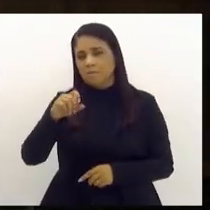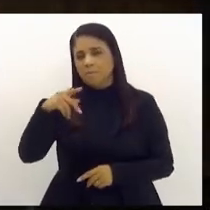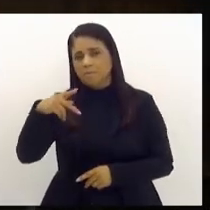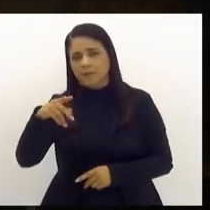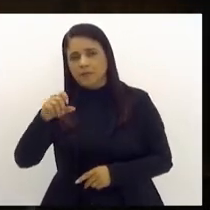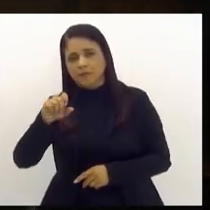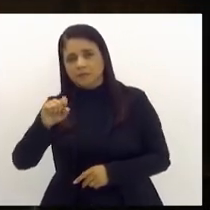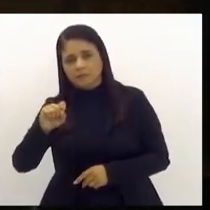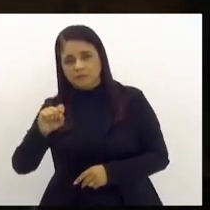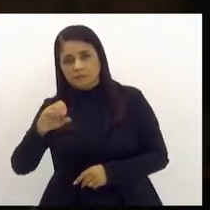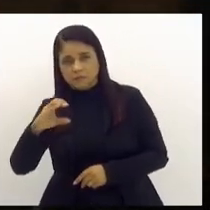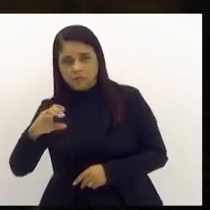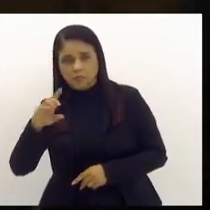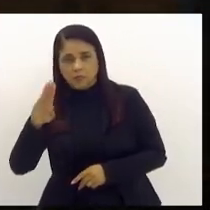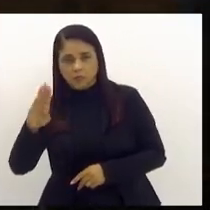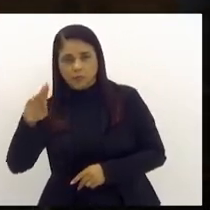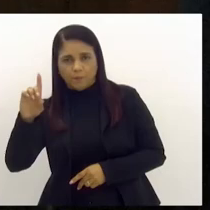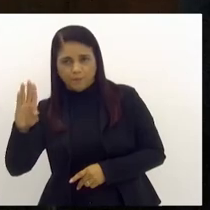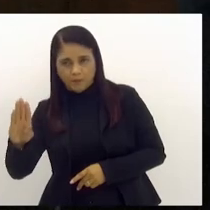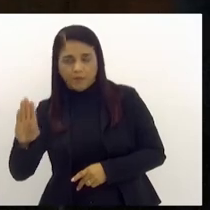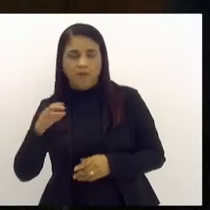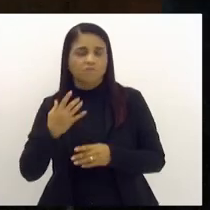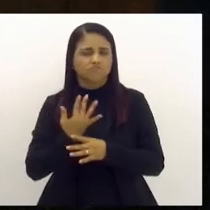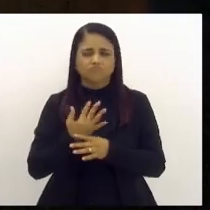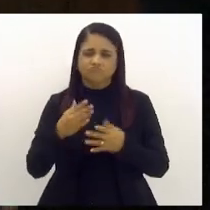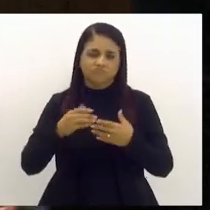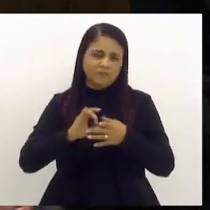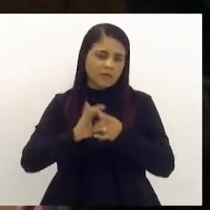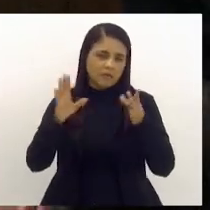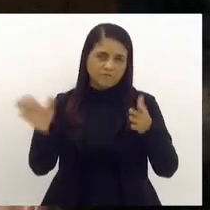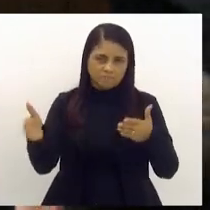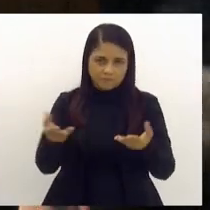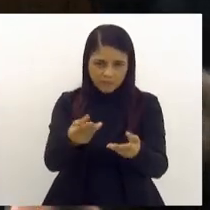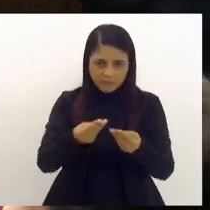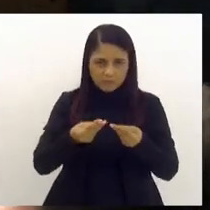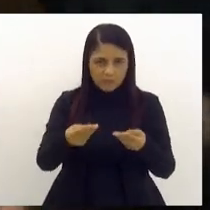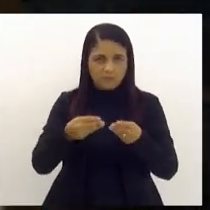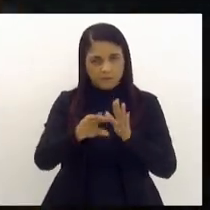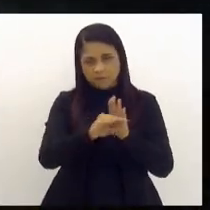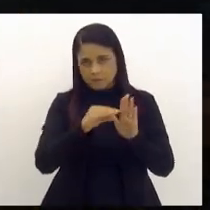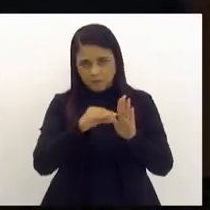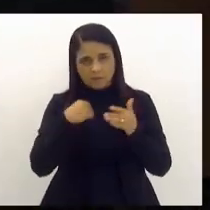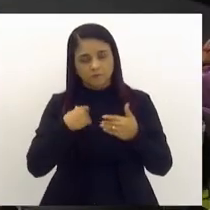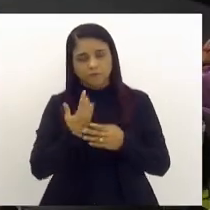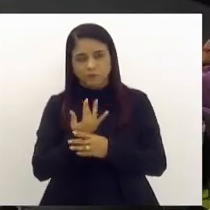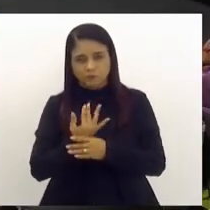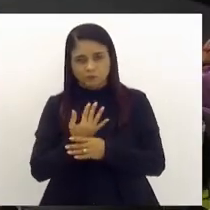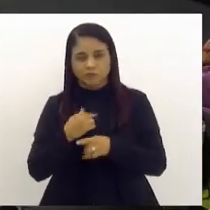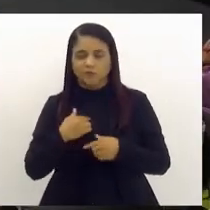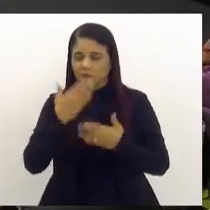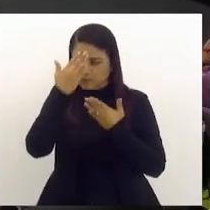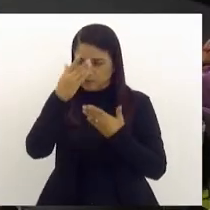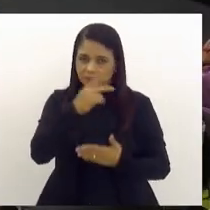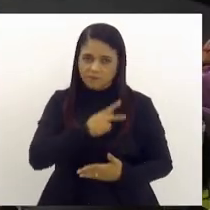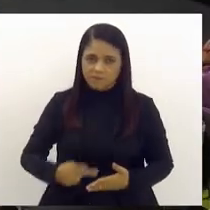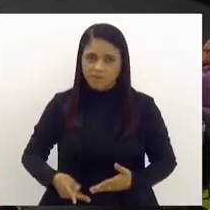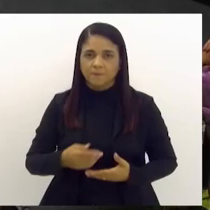PDT. Duque de Caxias de portas abertas para receber as emendas. Obrigado, senhor presidente.